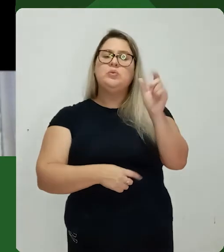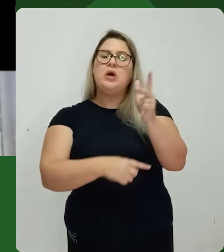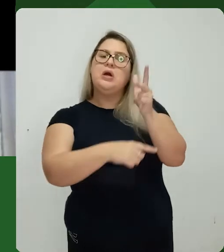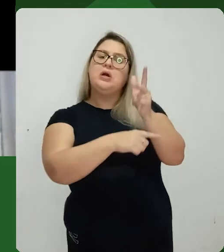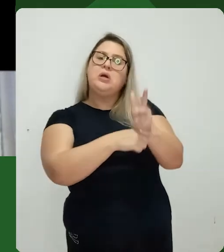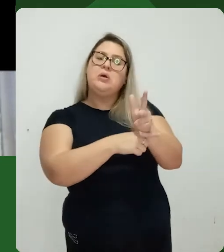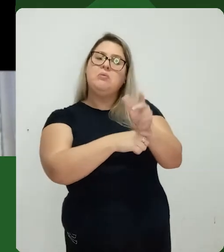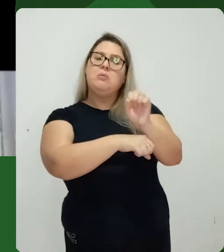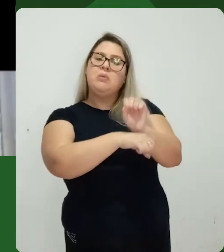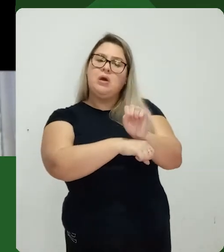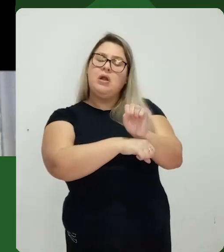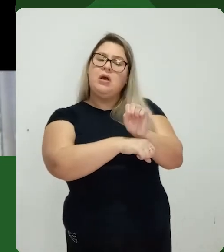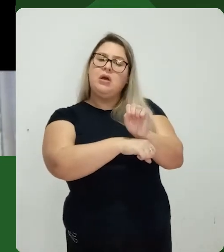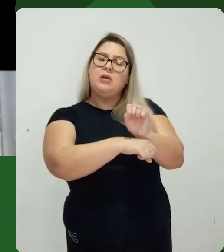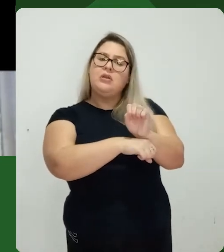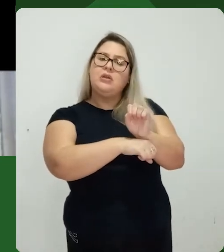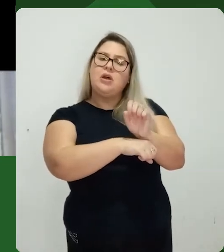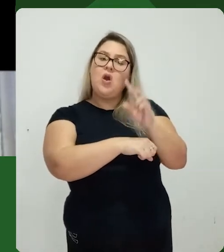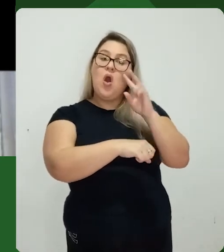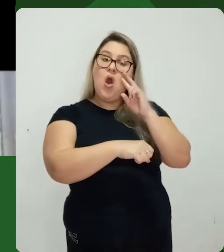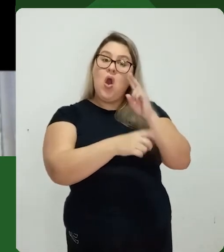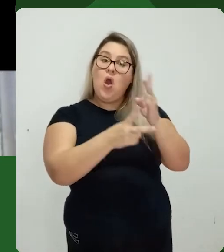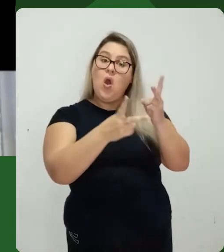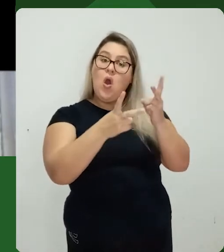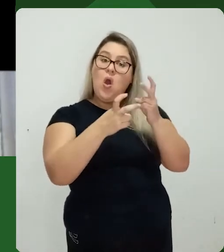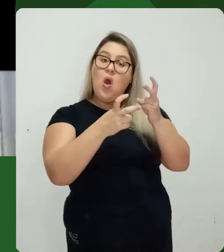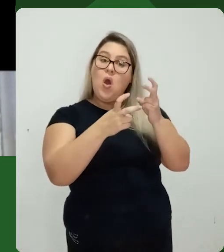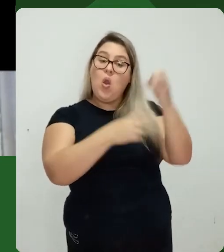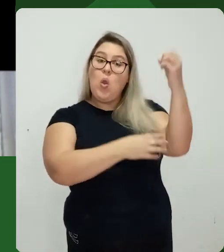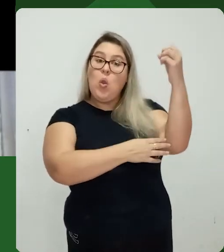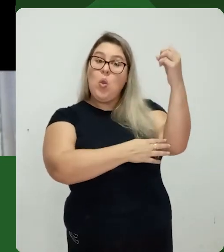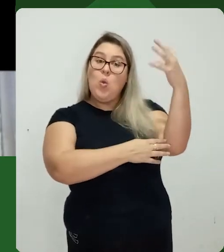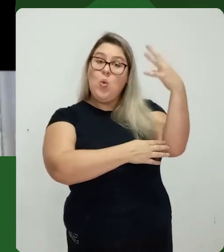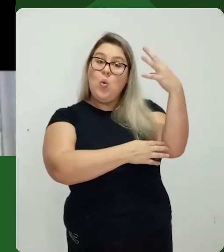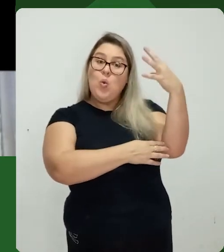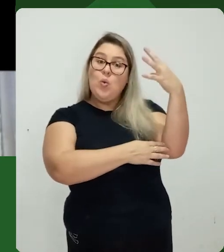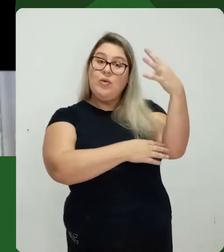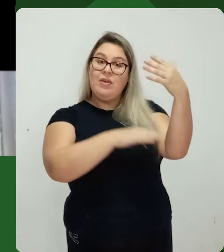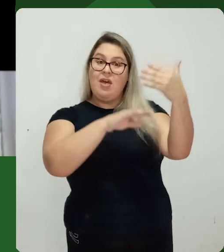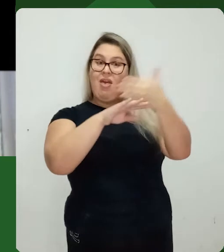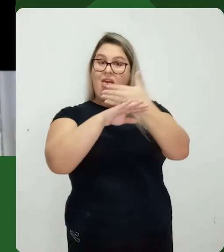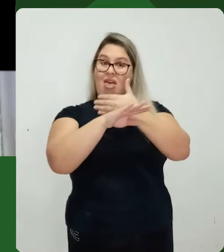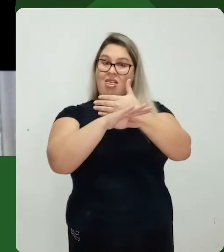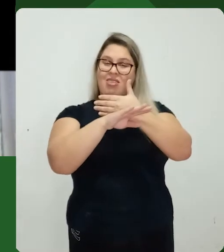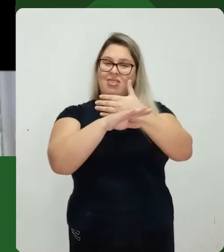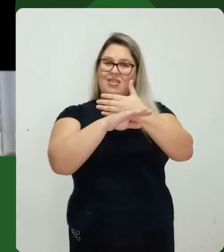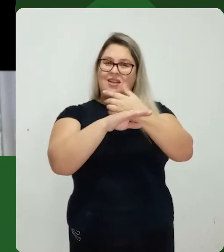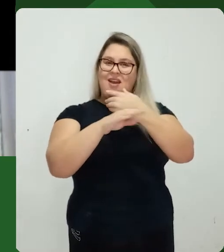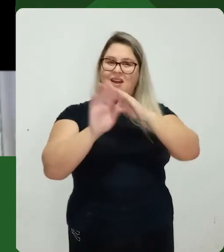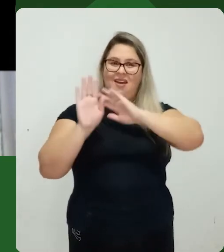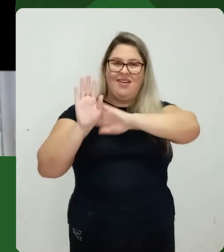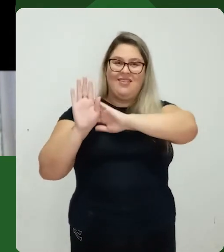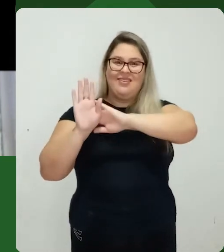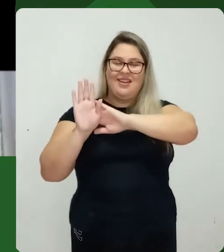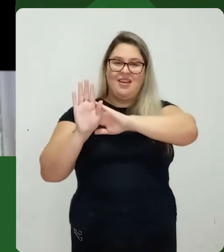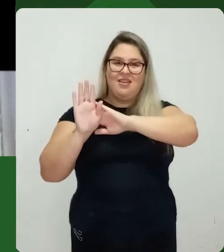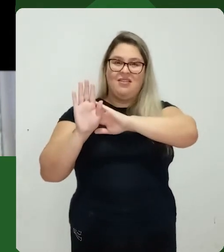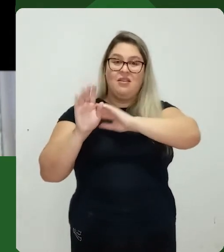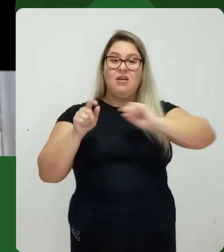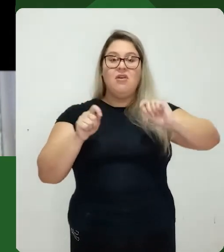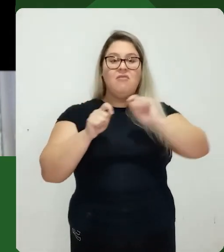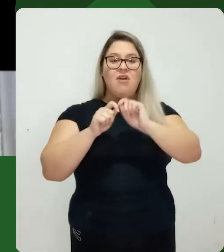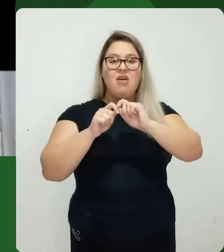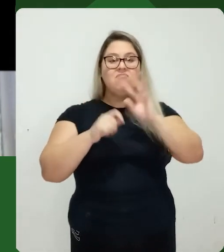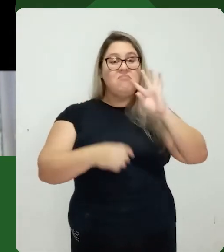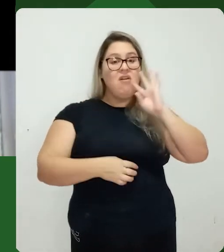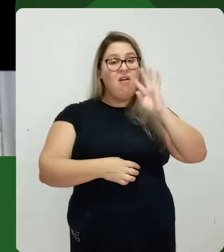8 segundos é tempo pra caramba, assim. A câmera ficou parada numa mesa e percebam que a luz interna aqui, passando pelas